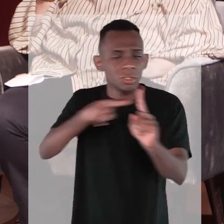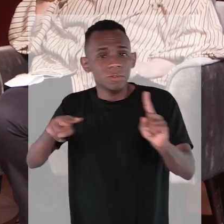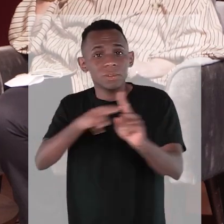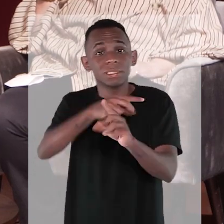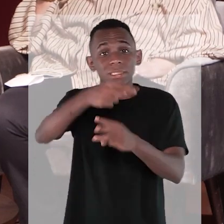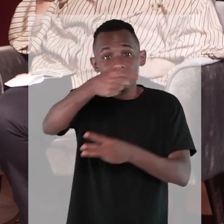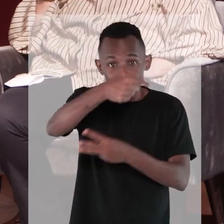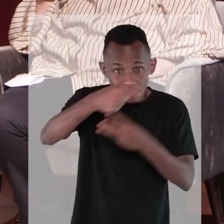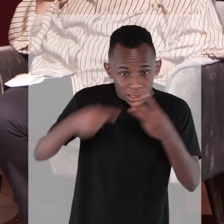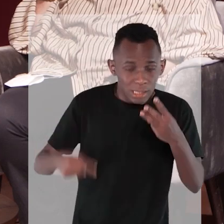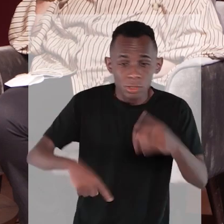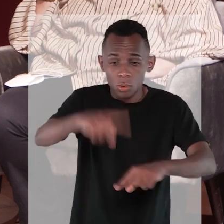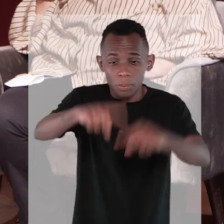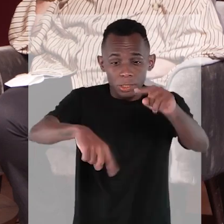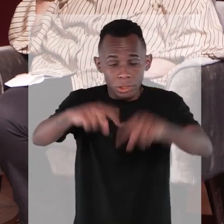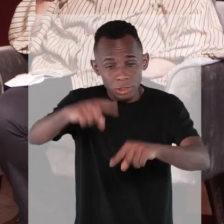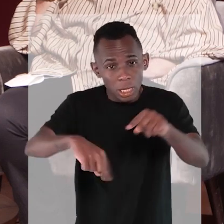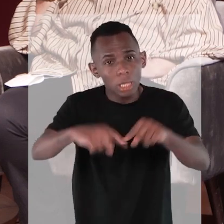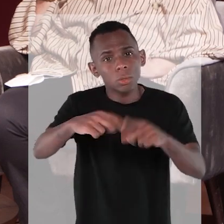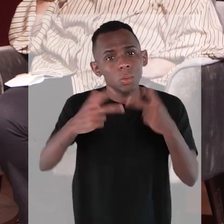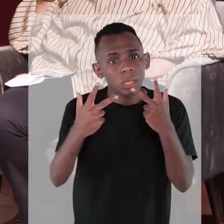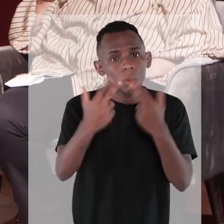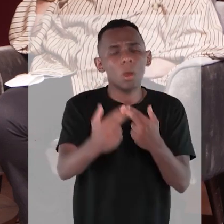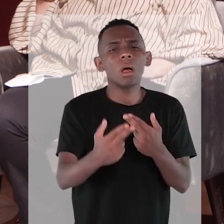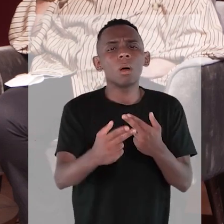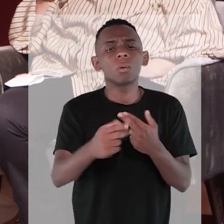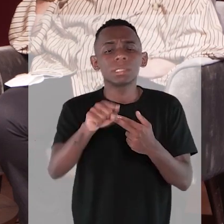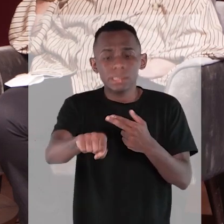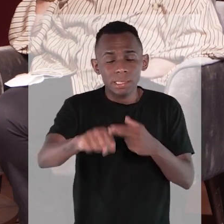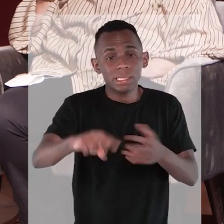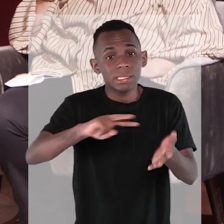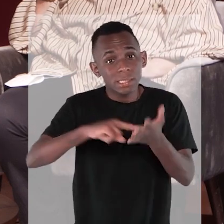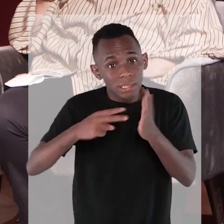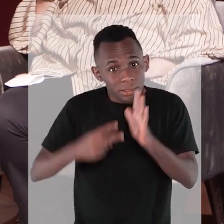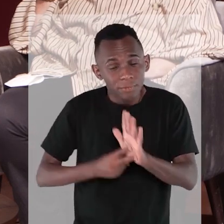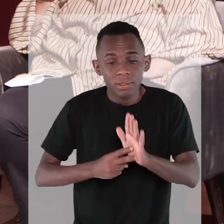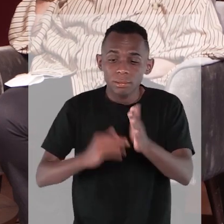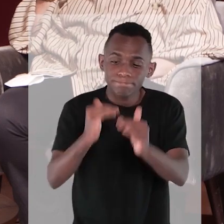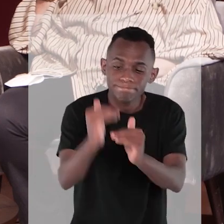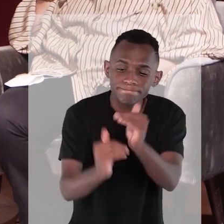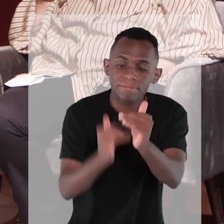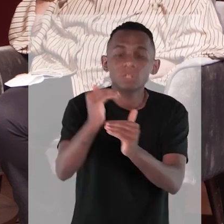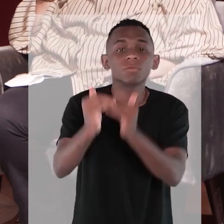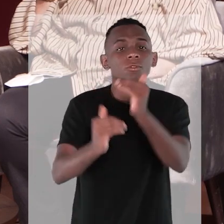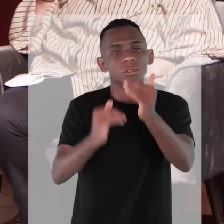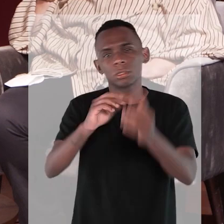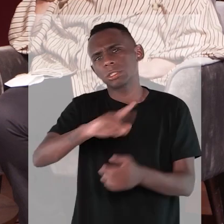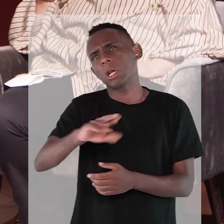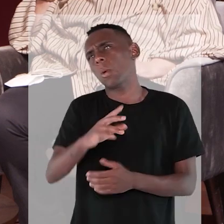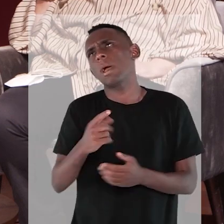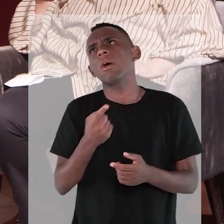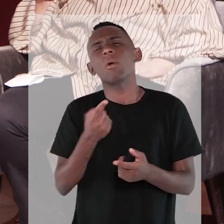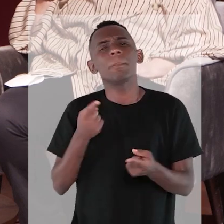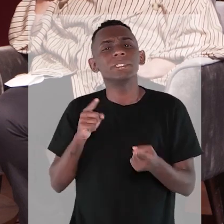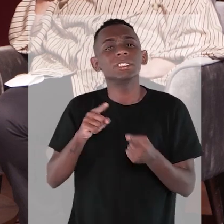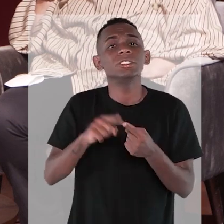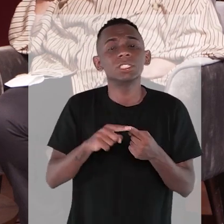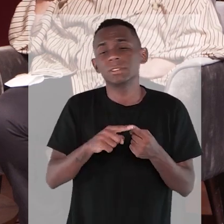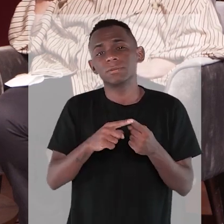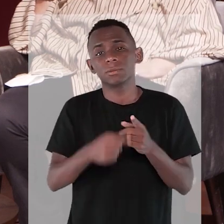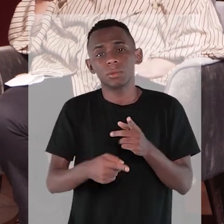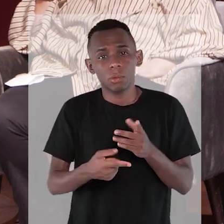em torno de um mesmo objeto, nós enriquecíamos a visão do objeto sem termos a pretensão, em momento algum, de oferecer uma